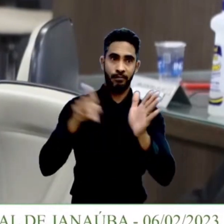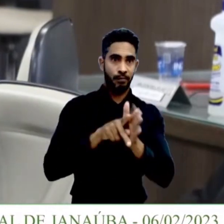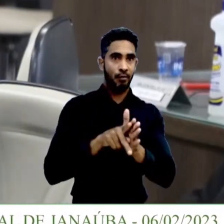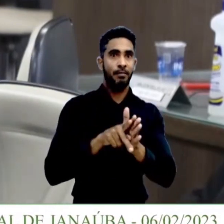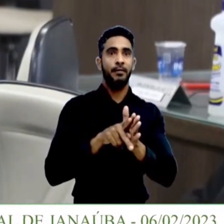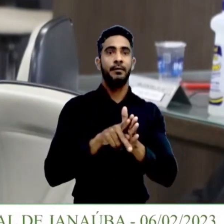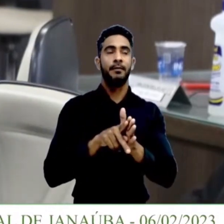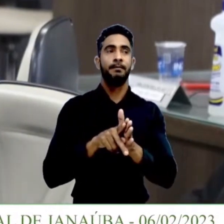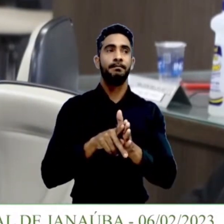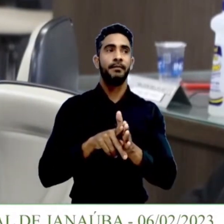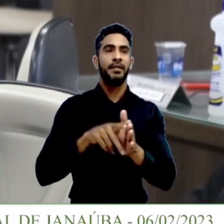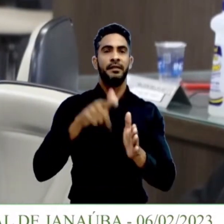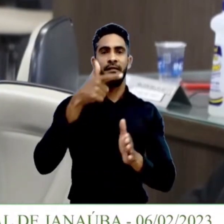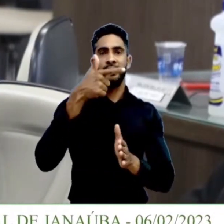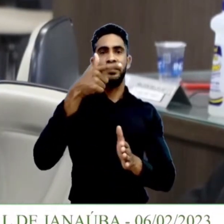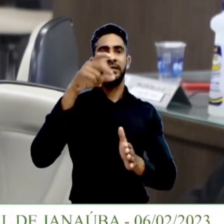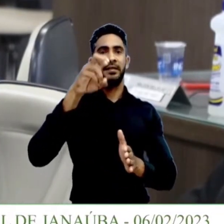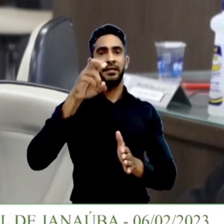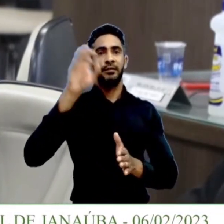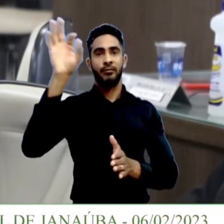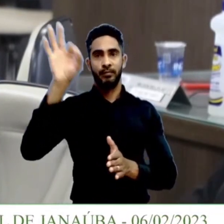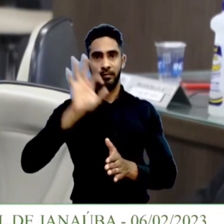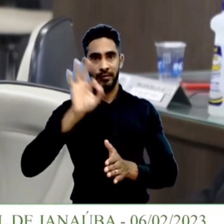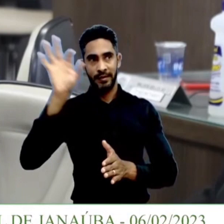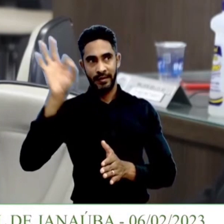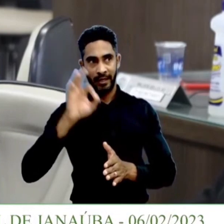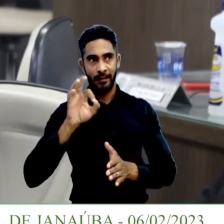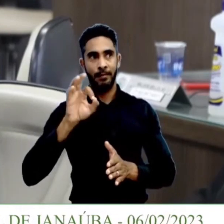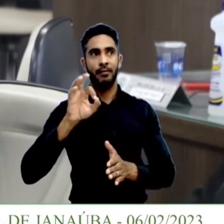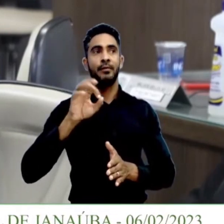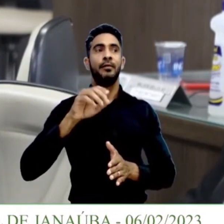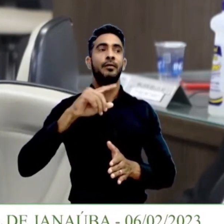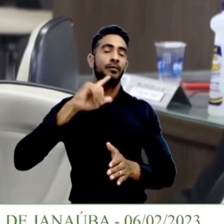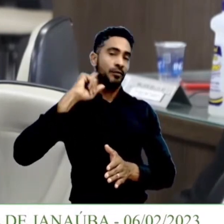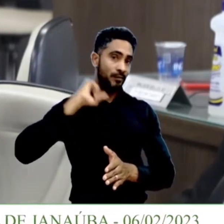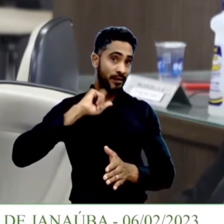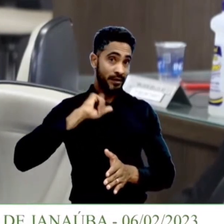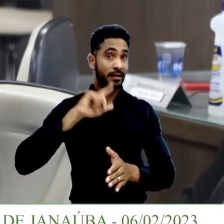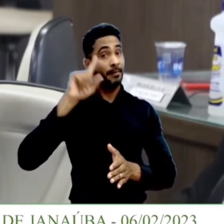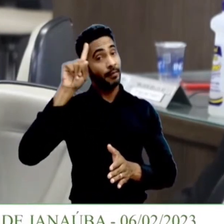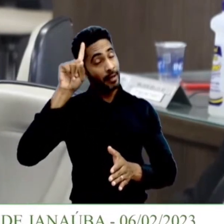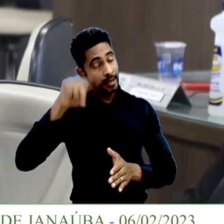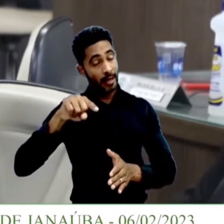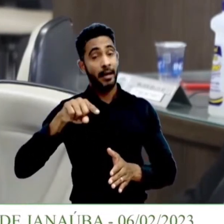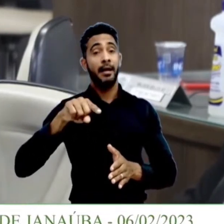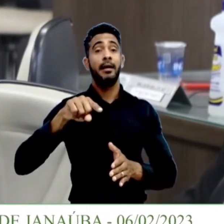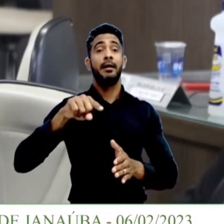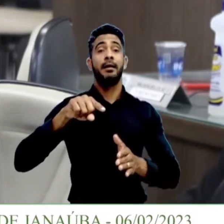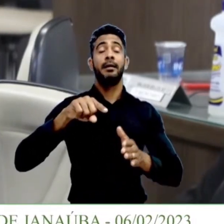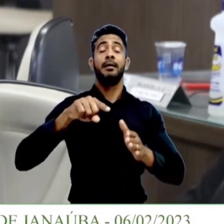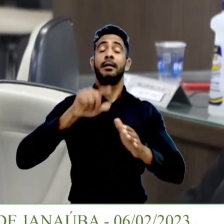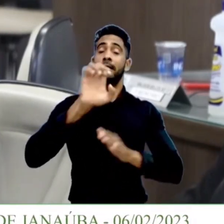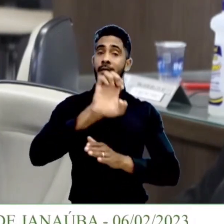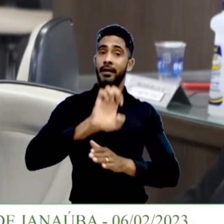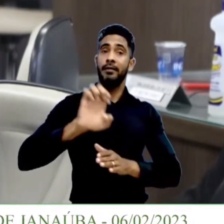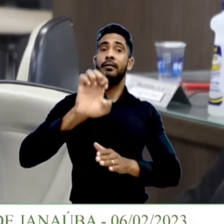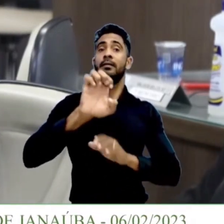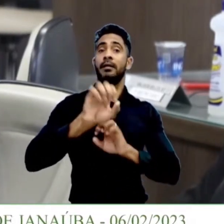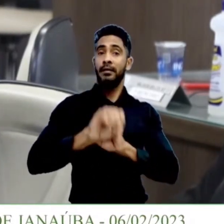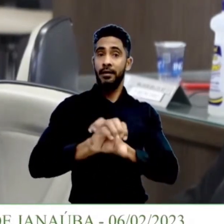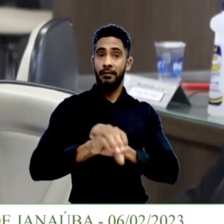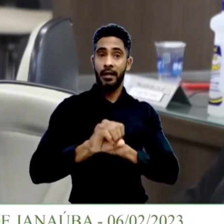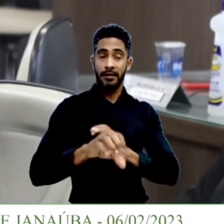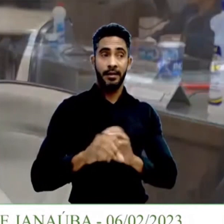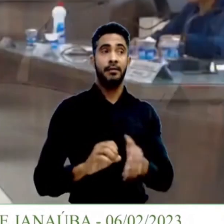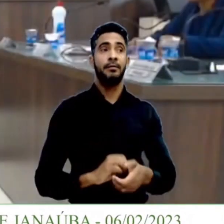União. 25%, a maior verba do município é da educação. Então, assim, cabe a nós estarmos olhando